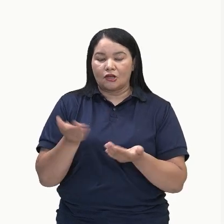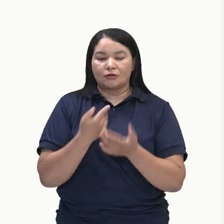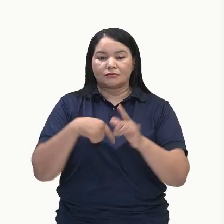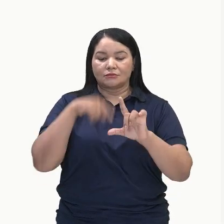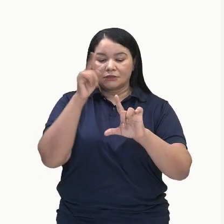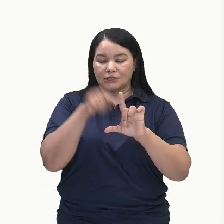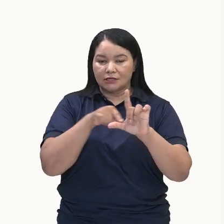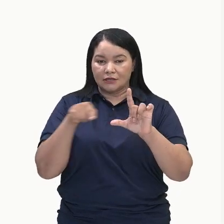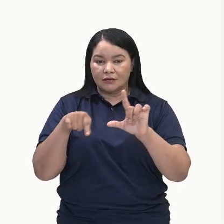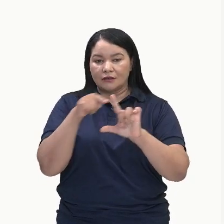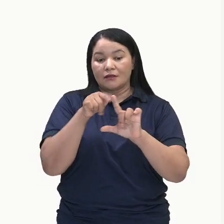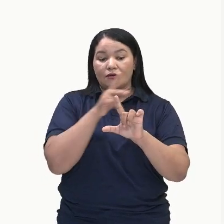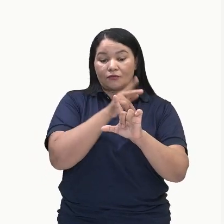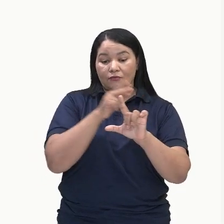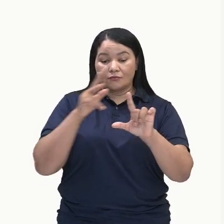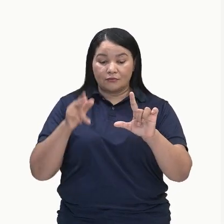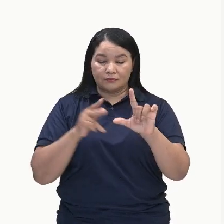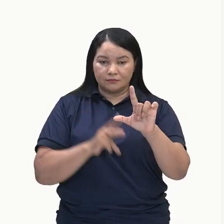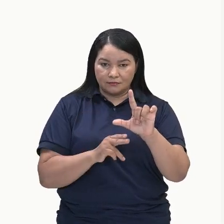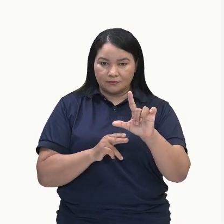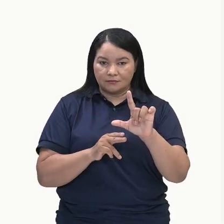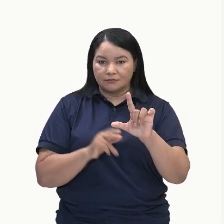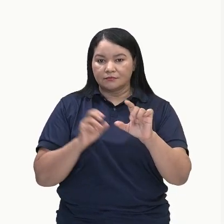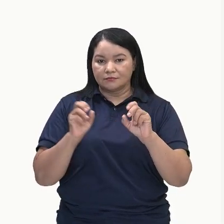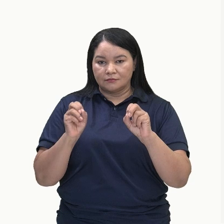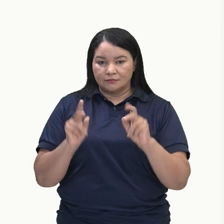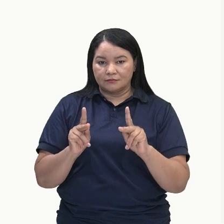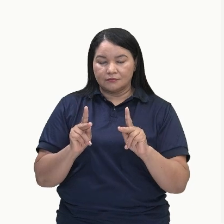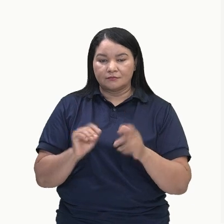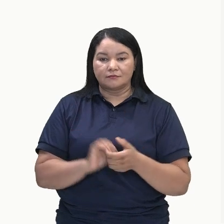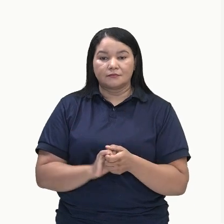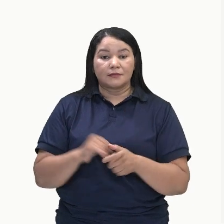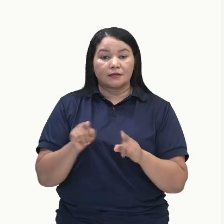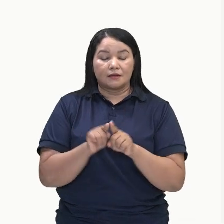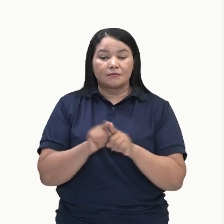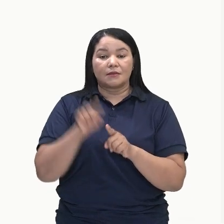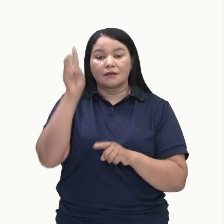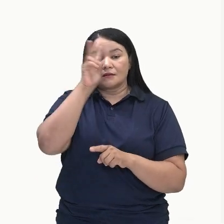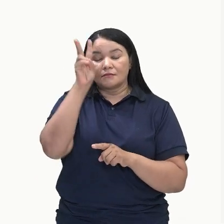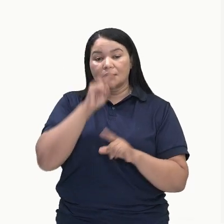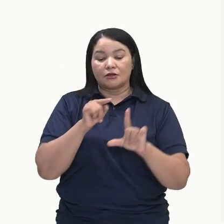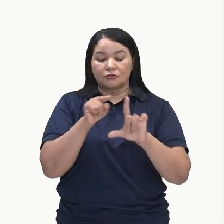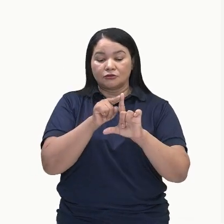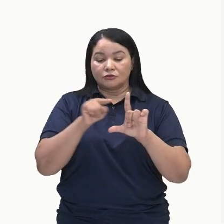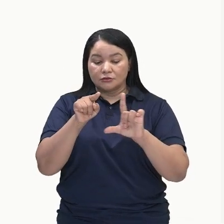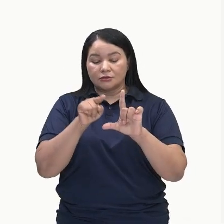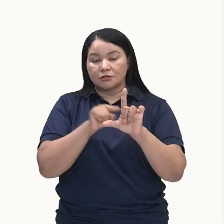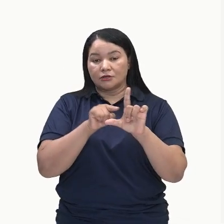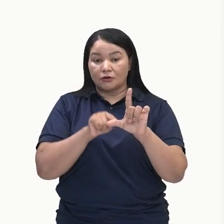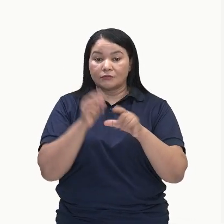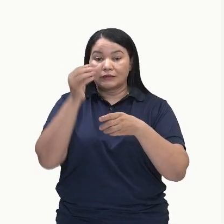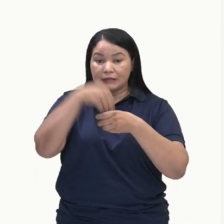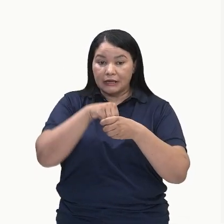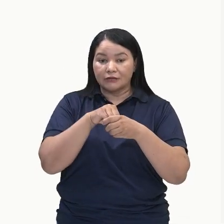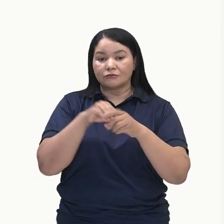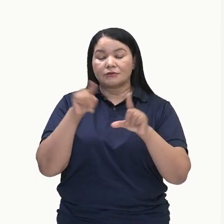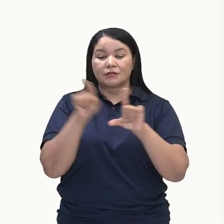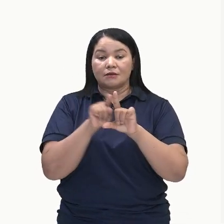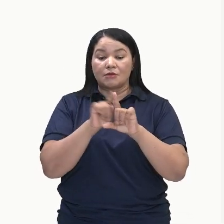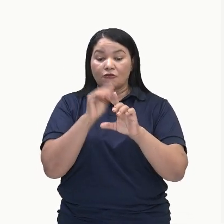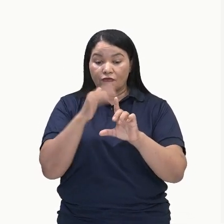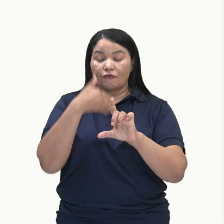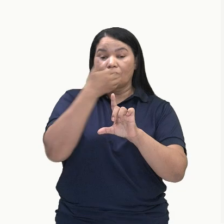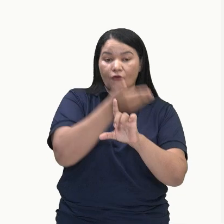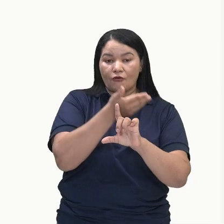equilátero, quando os 3 lados têm medidas iguais, aí nós temos que lembrar que nós temos ângulos internos e ângulos